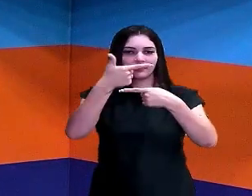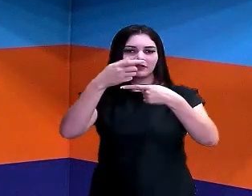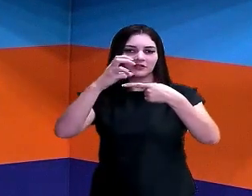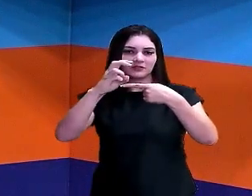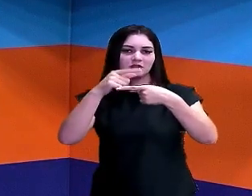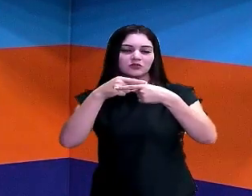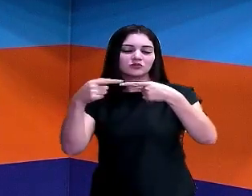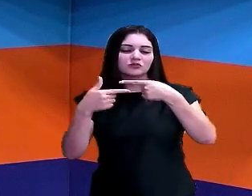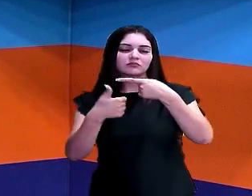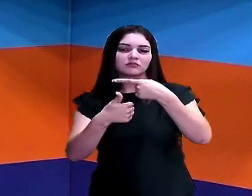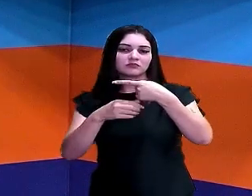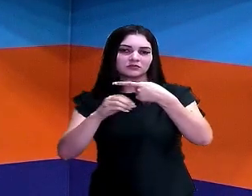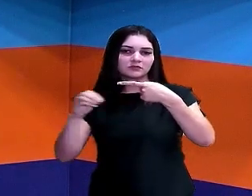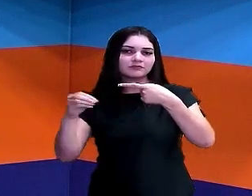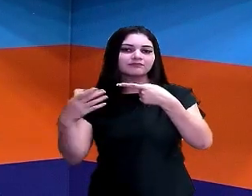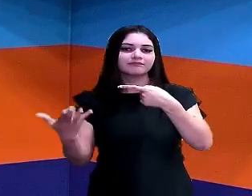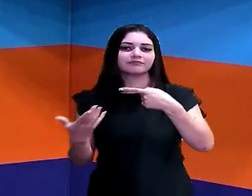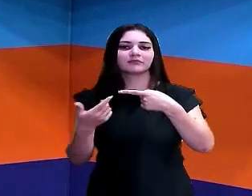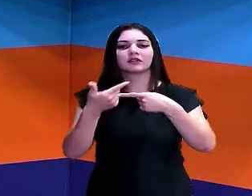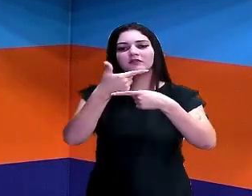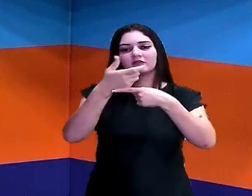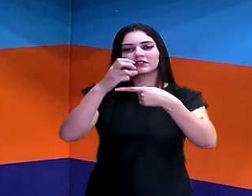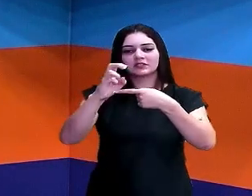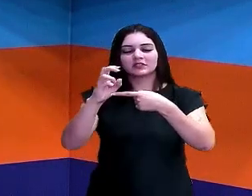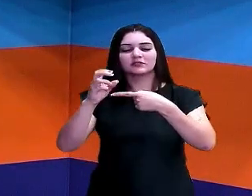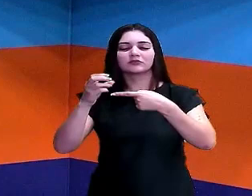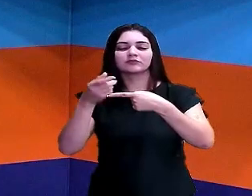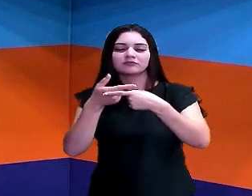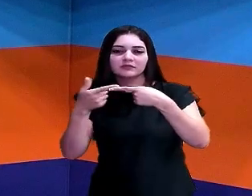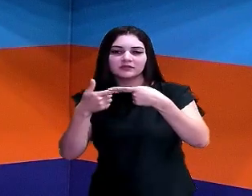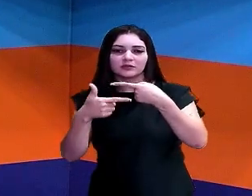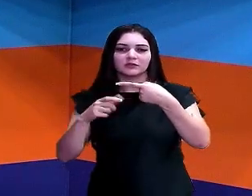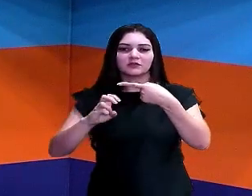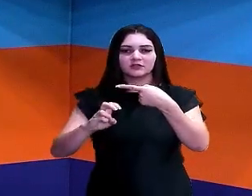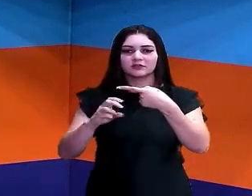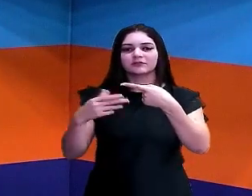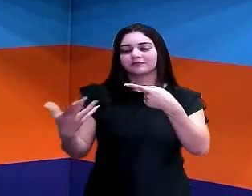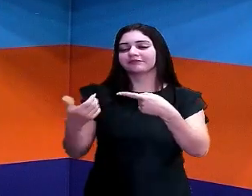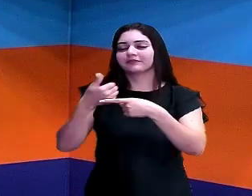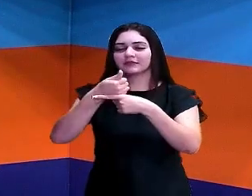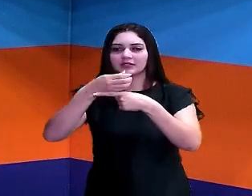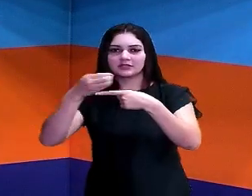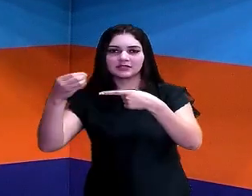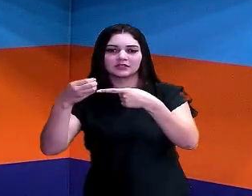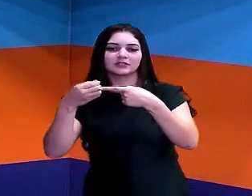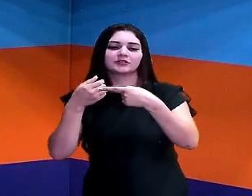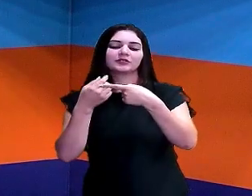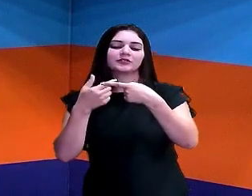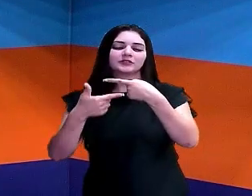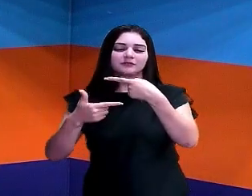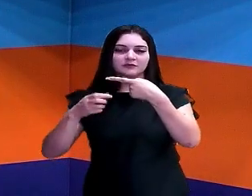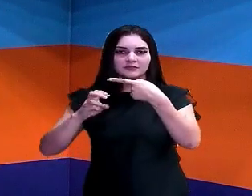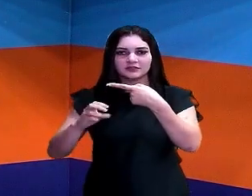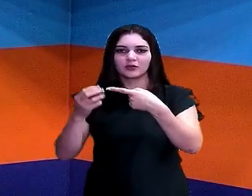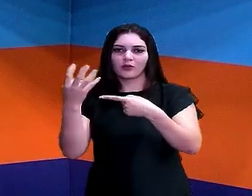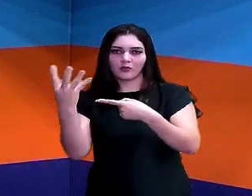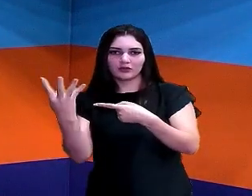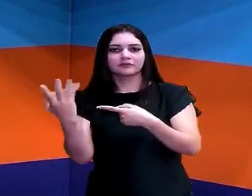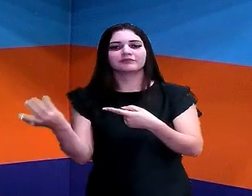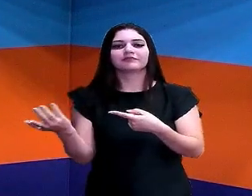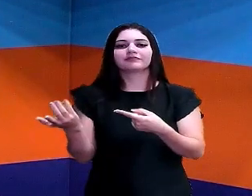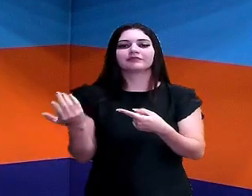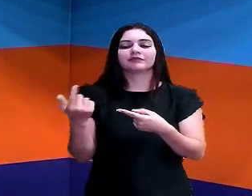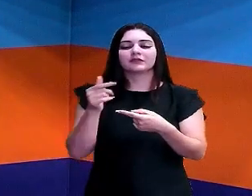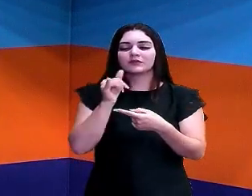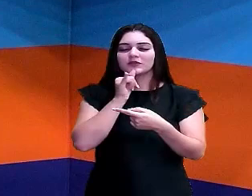é igual a 1/4. Por quê? Ó, 25 dividido por 25 vai dar 1. 100 dividido por 25, 4. Então, eu tenho que 1